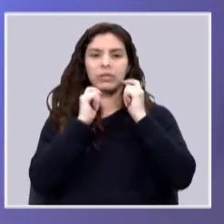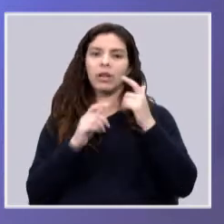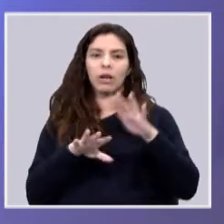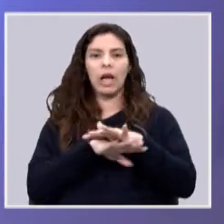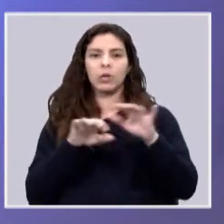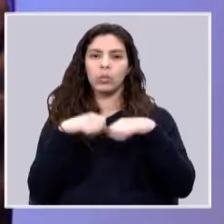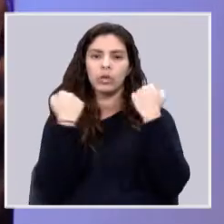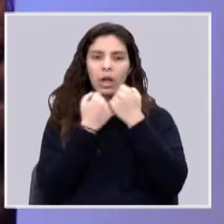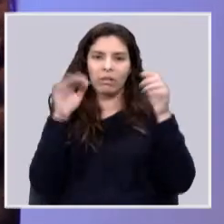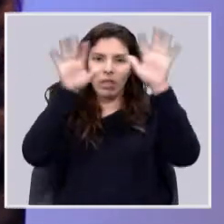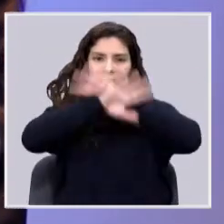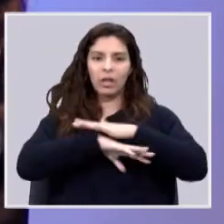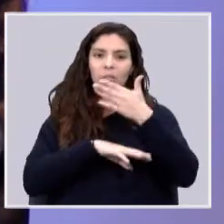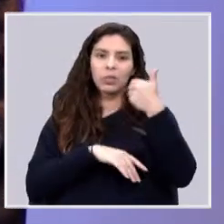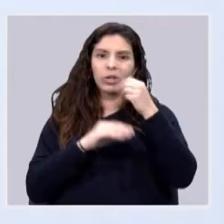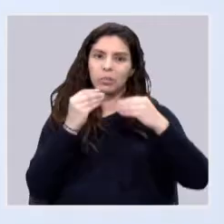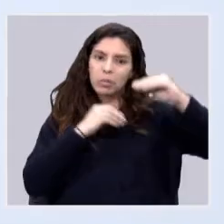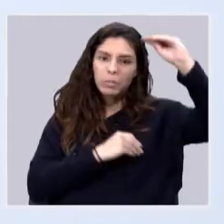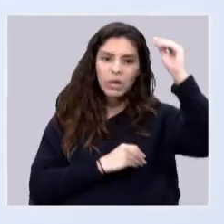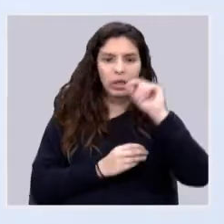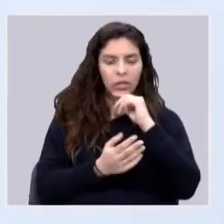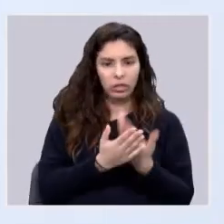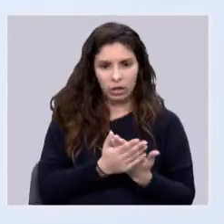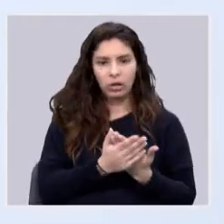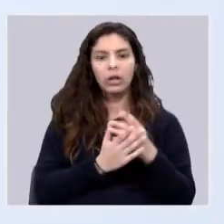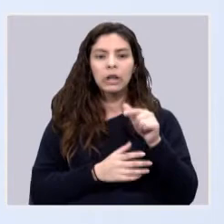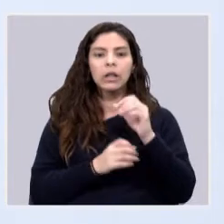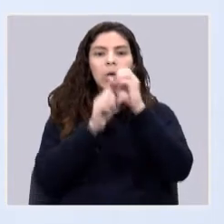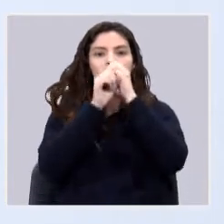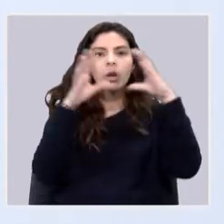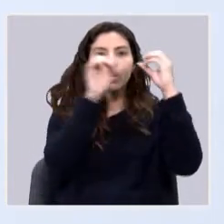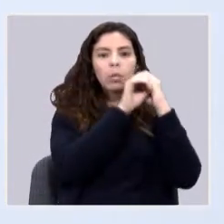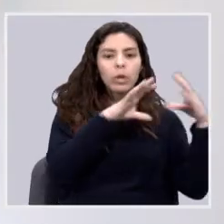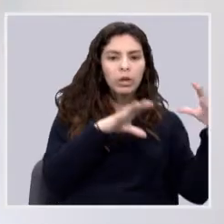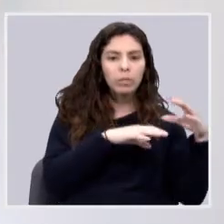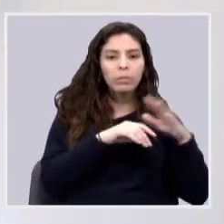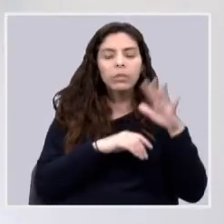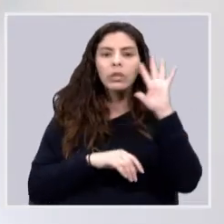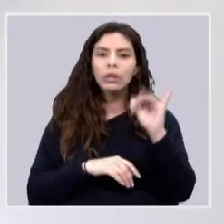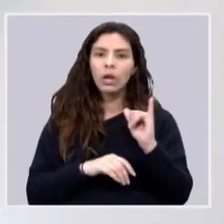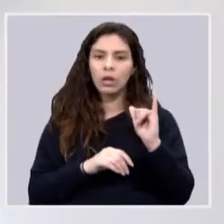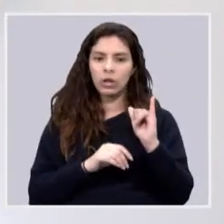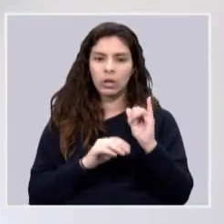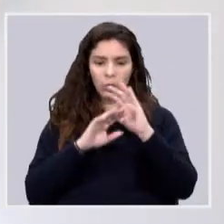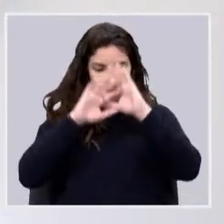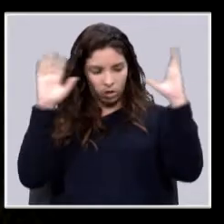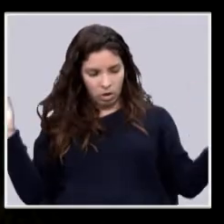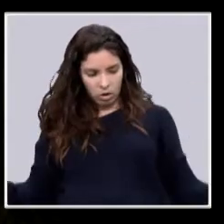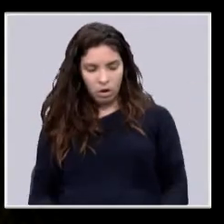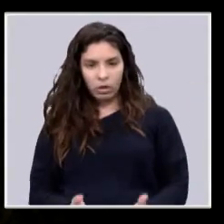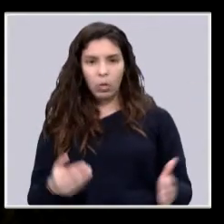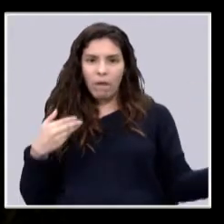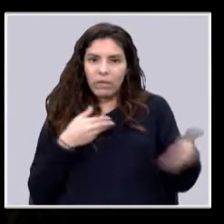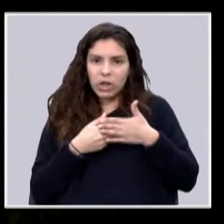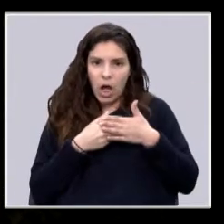principalmente nas redes sociais. Eu recebi o objeto que faz as bolhas. Eu pensei, eu fora da bolha, eu com as